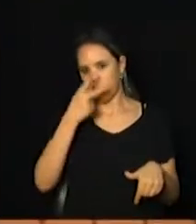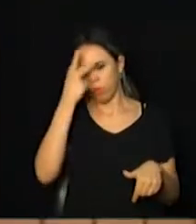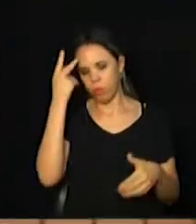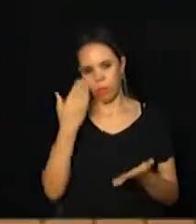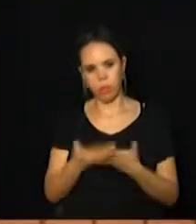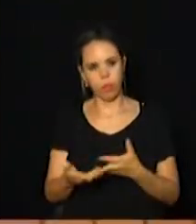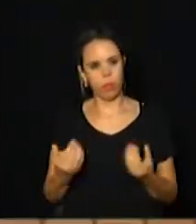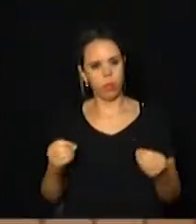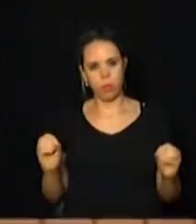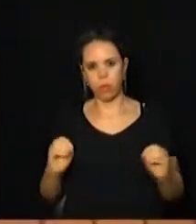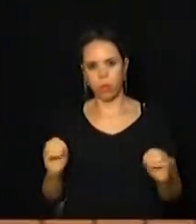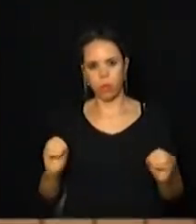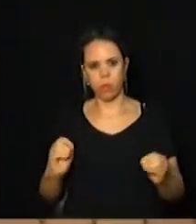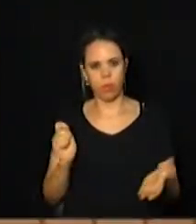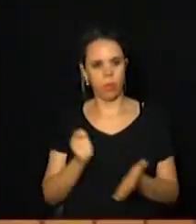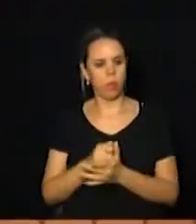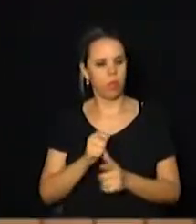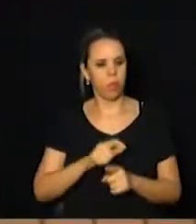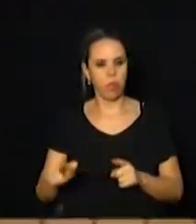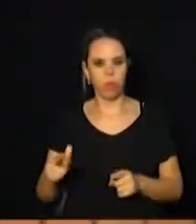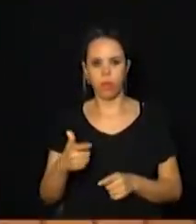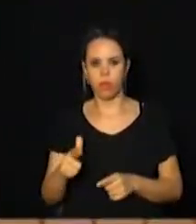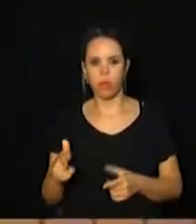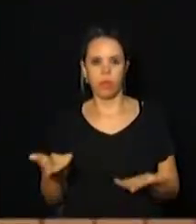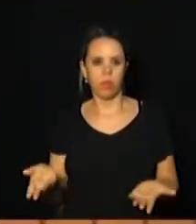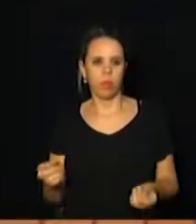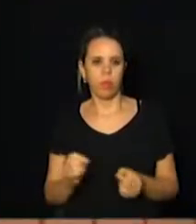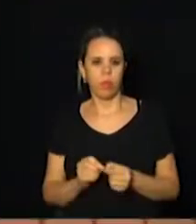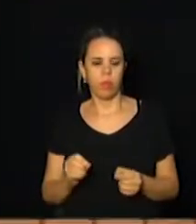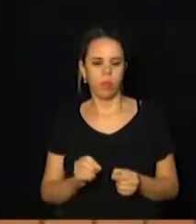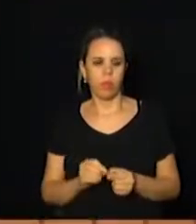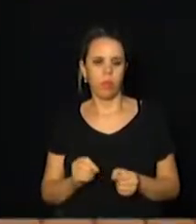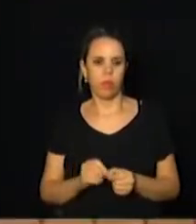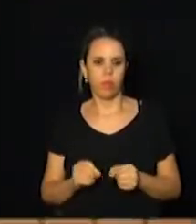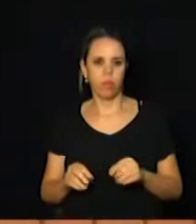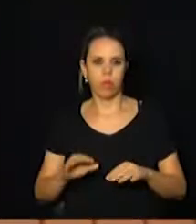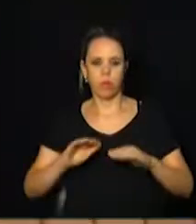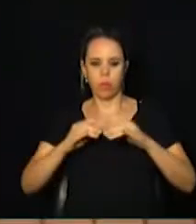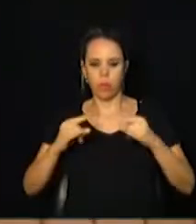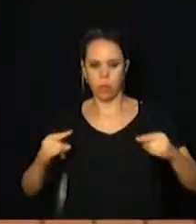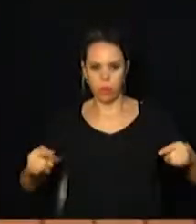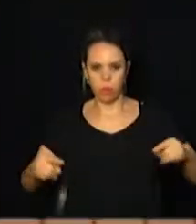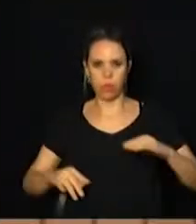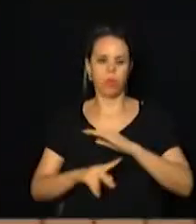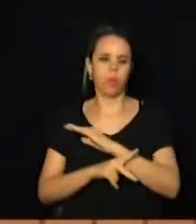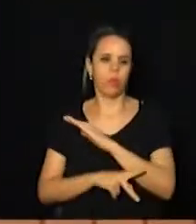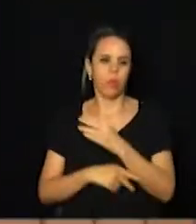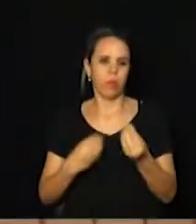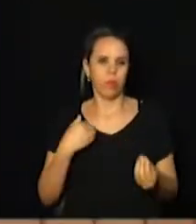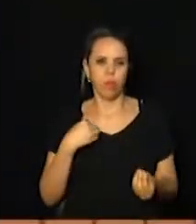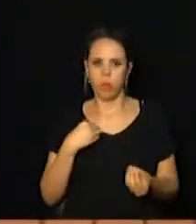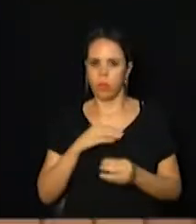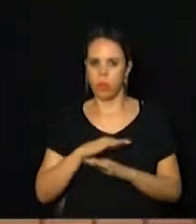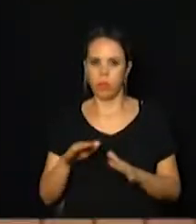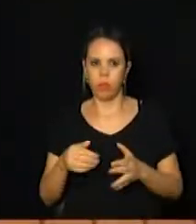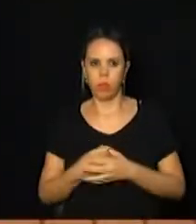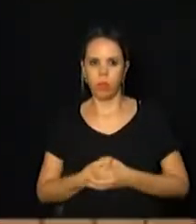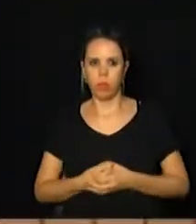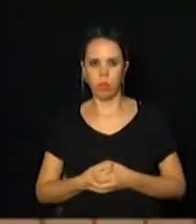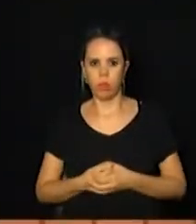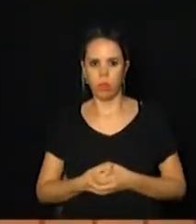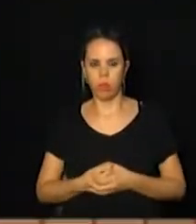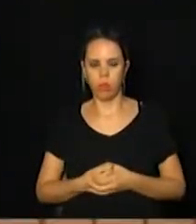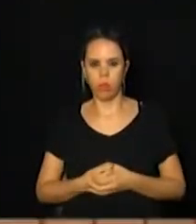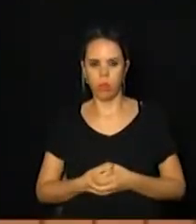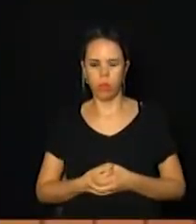perdeu que não tem mais como que pagar aluguel então tu vai para baixo um todo debaixo do viaduto não tem condições mais é